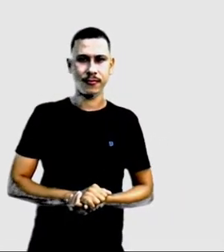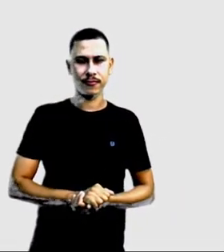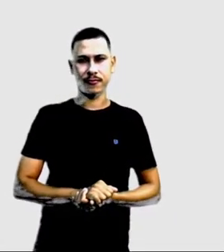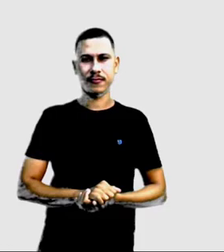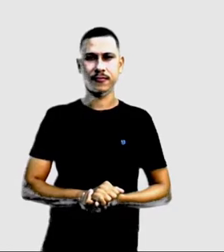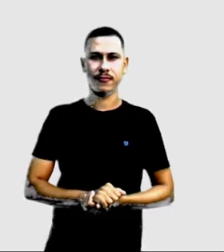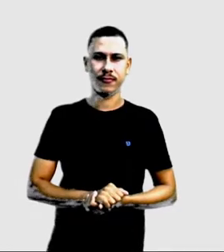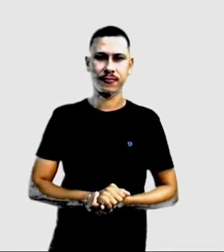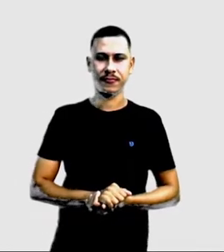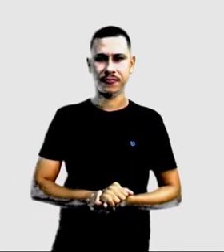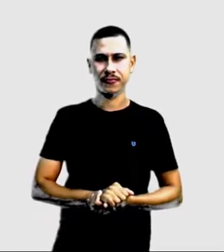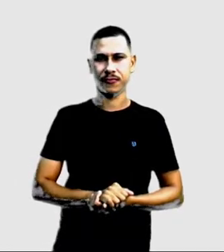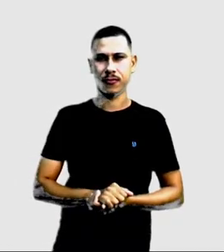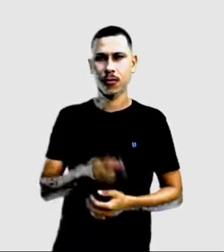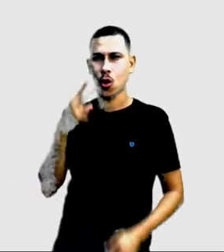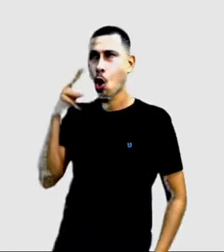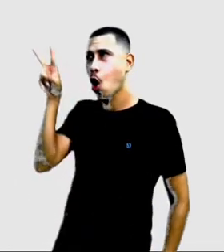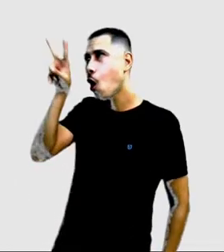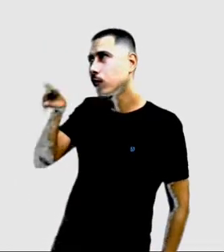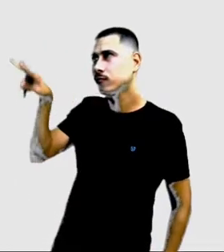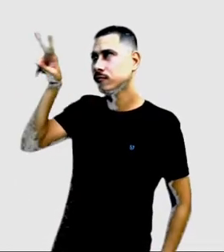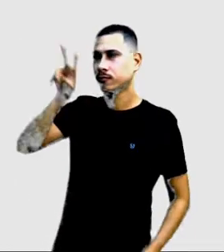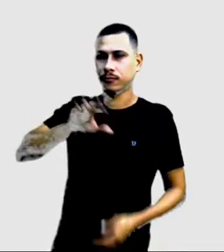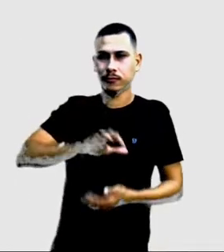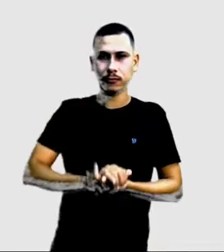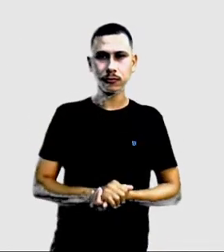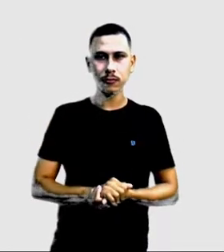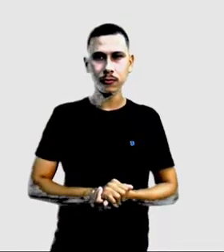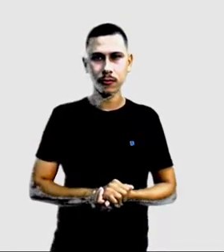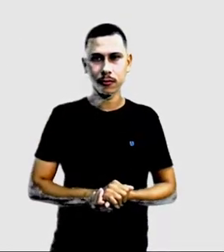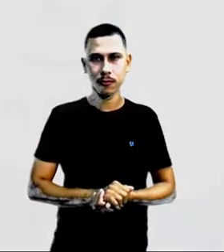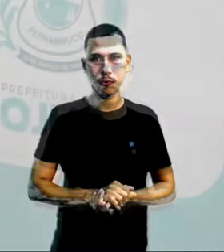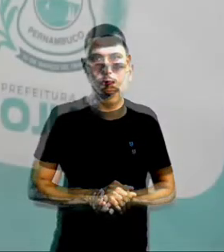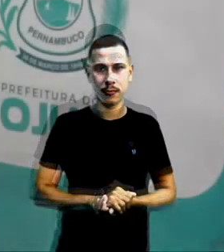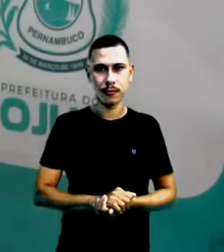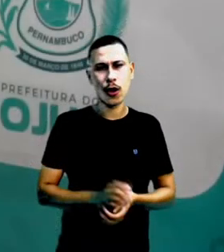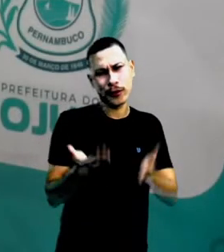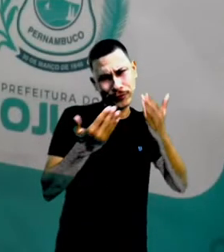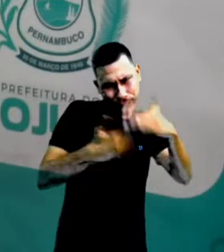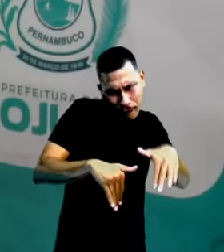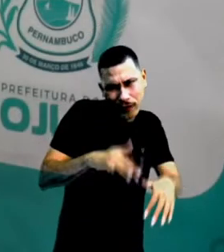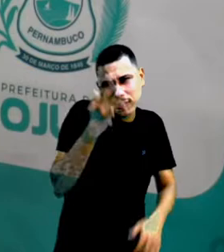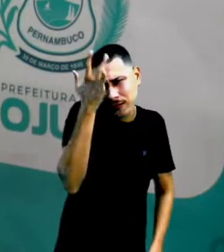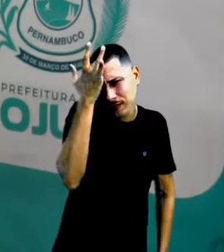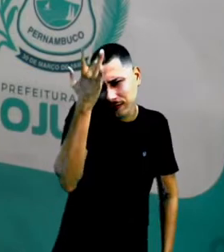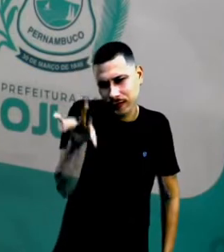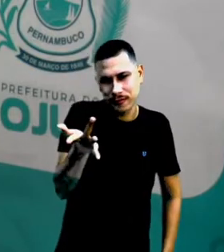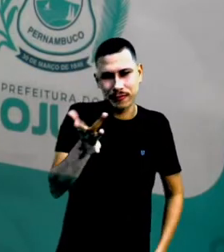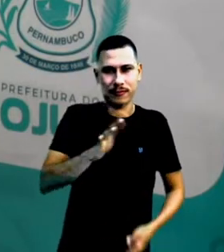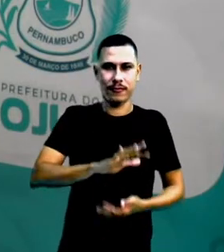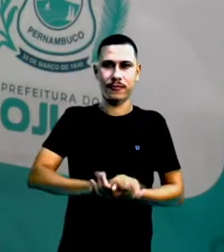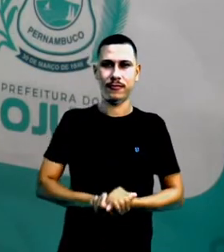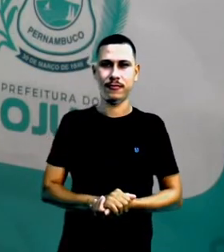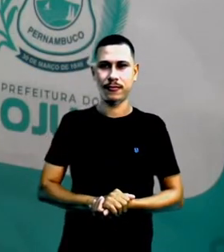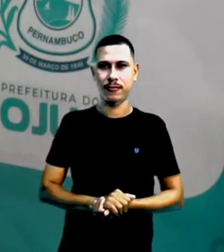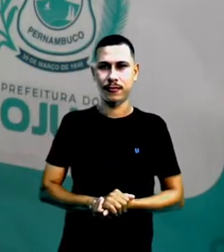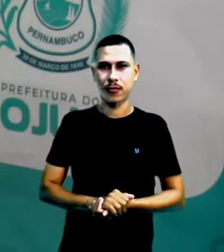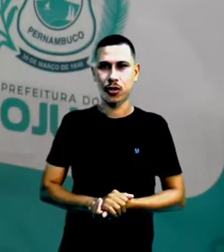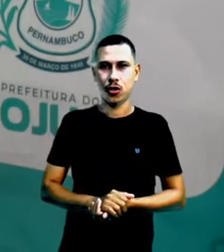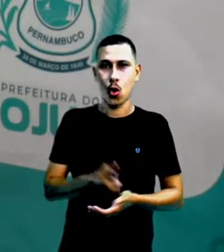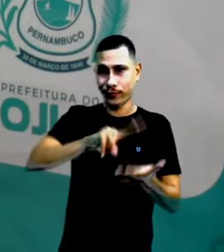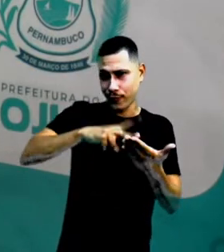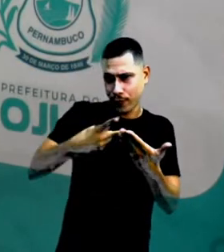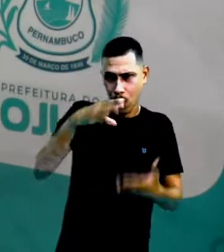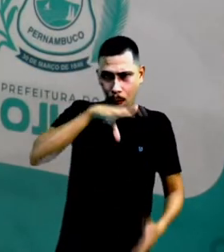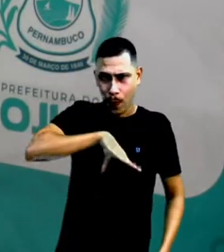The test was a piece of cake. O teste foi muito fácil. O teste foi mamão com